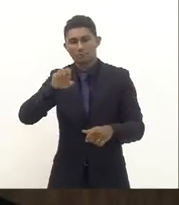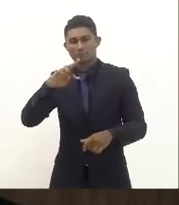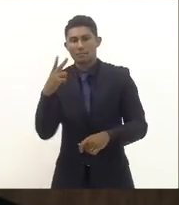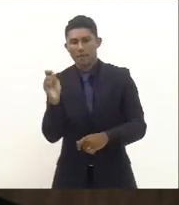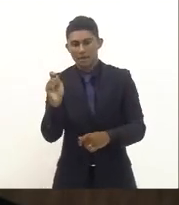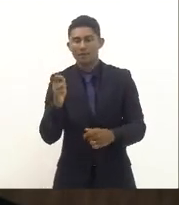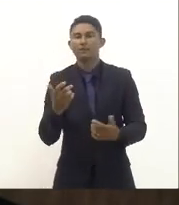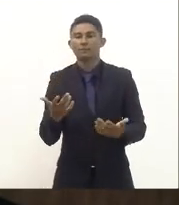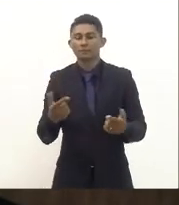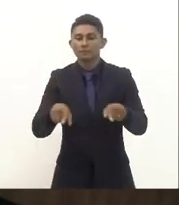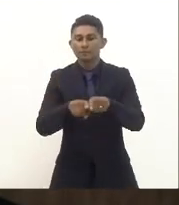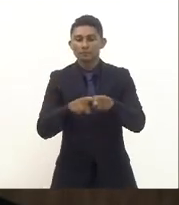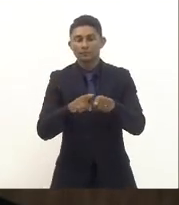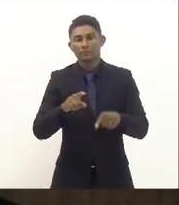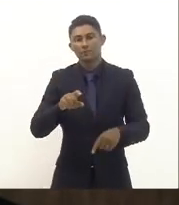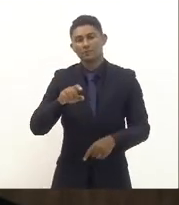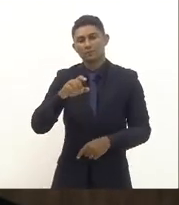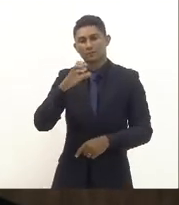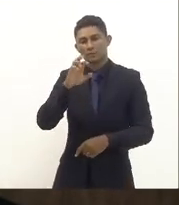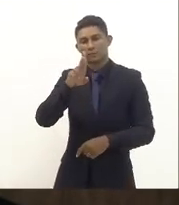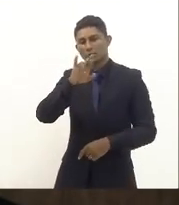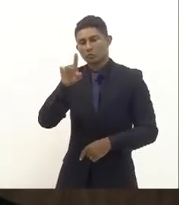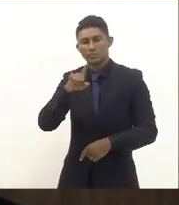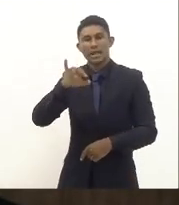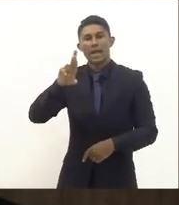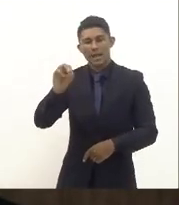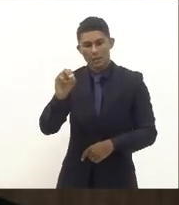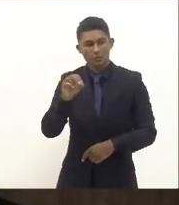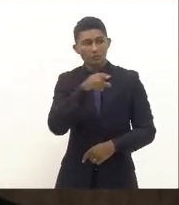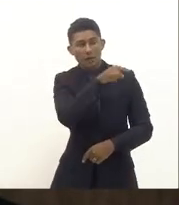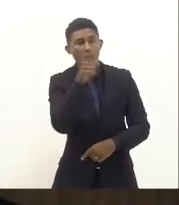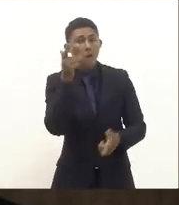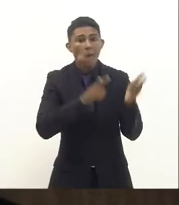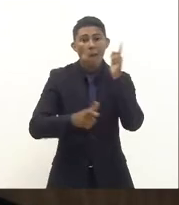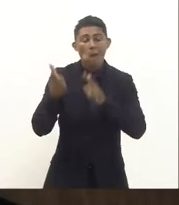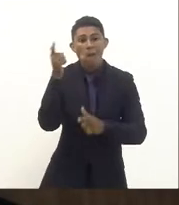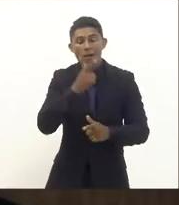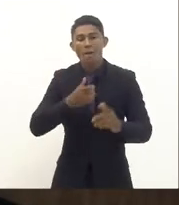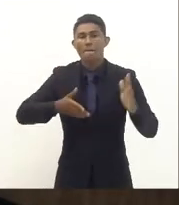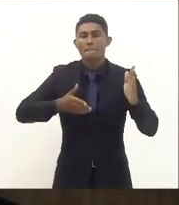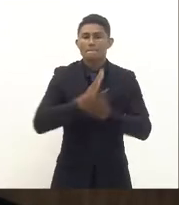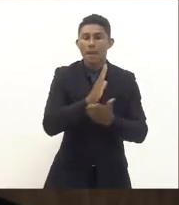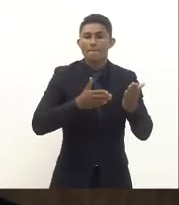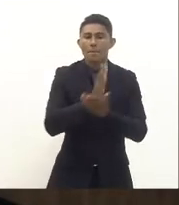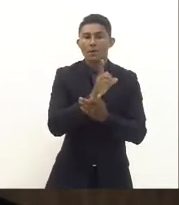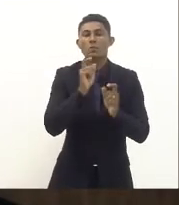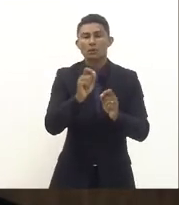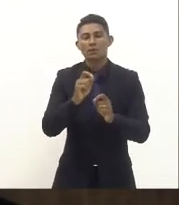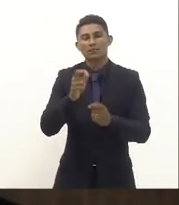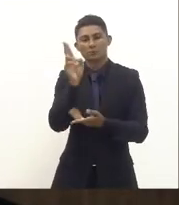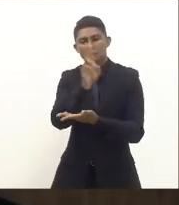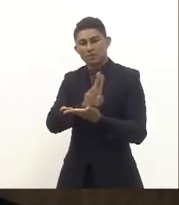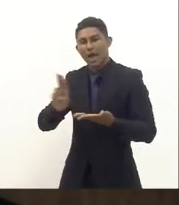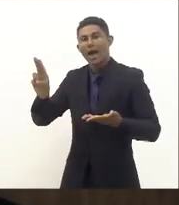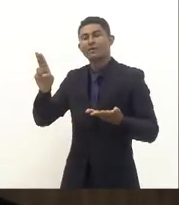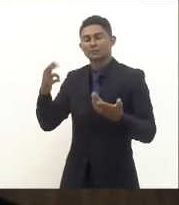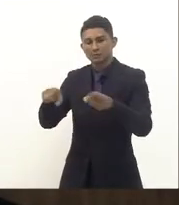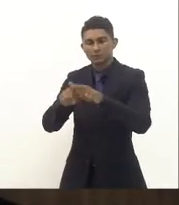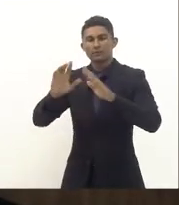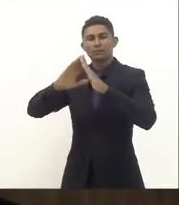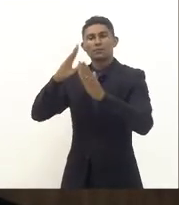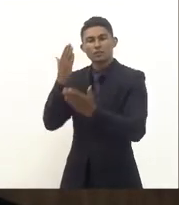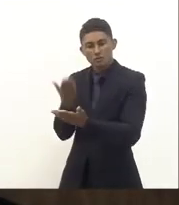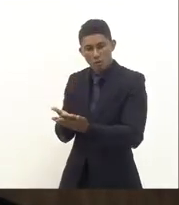que foi do Cruzeiro afetado hoje tivessem aprovação em universidades públicas em escolas técnicas federais